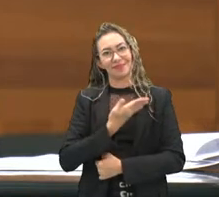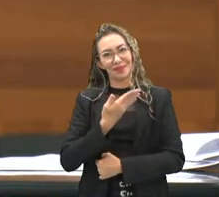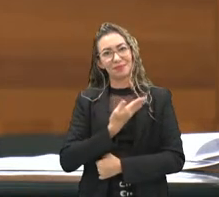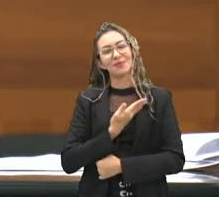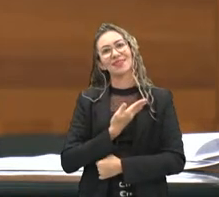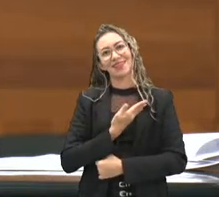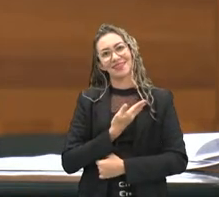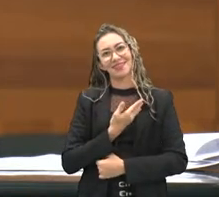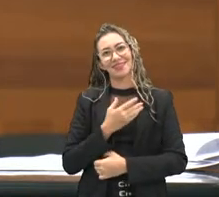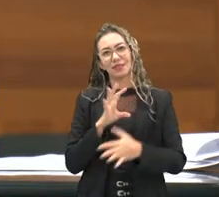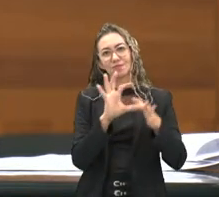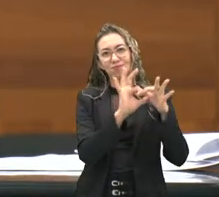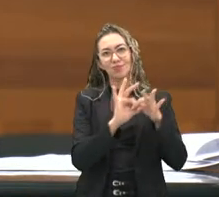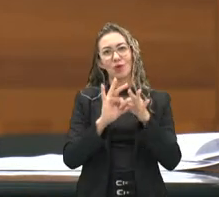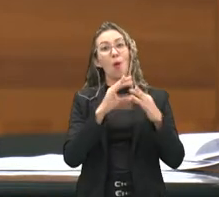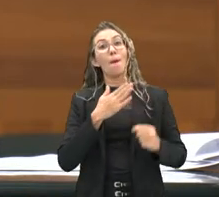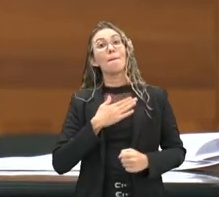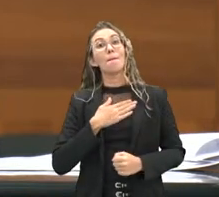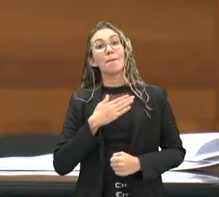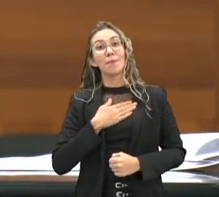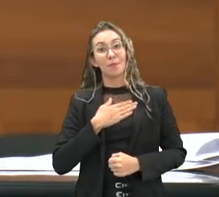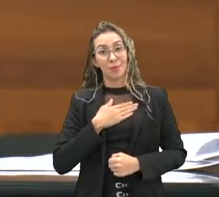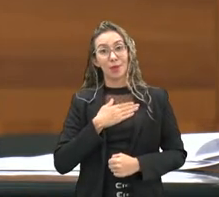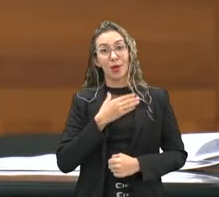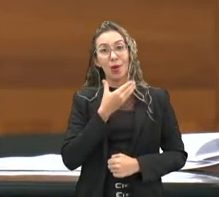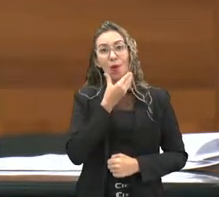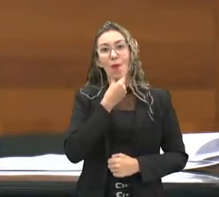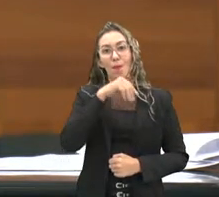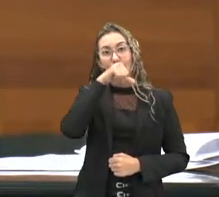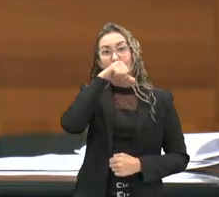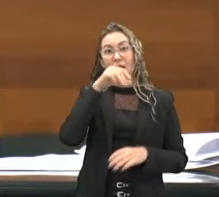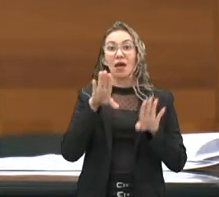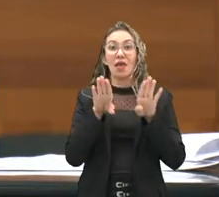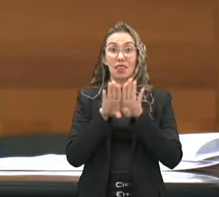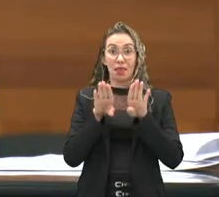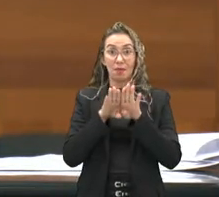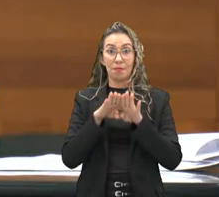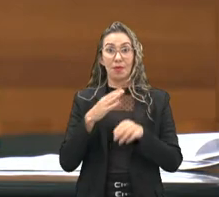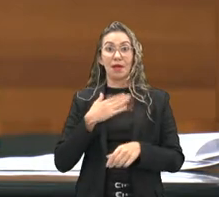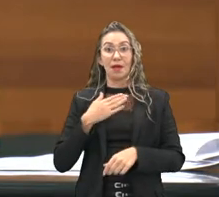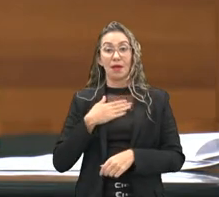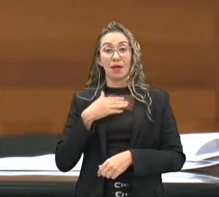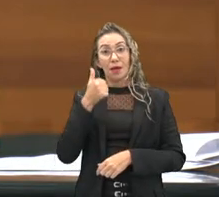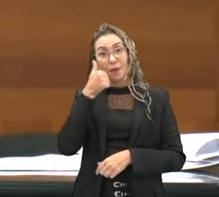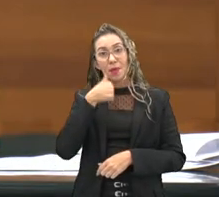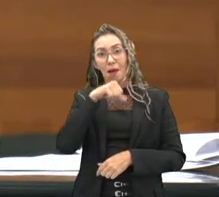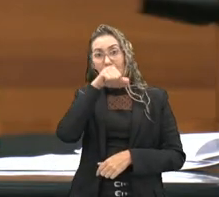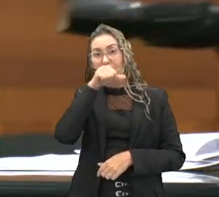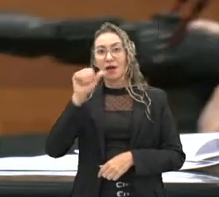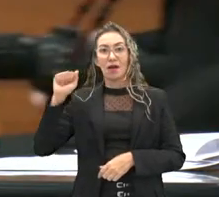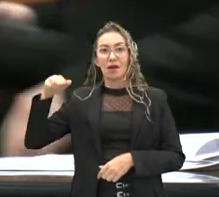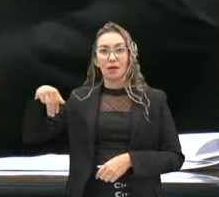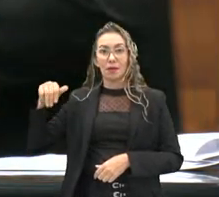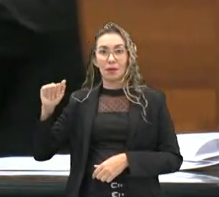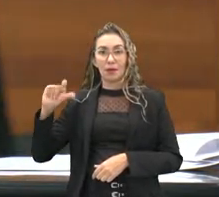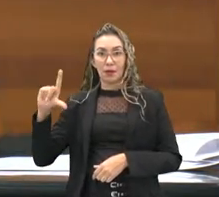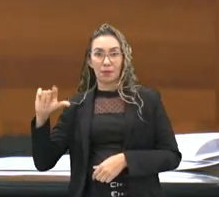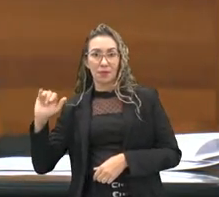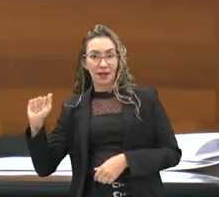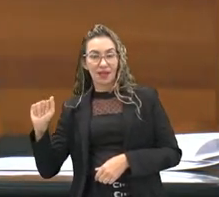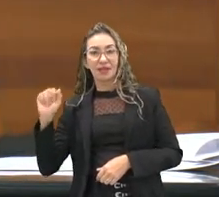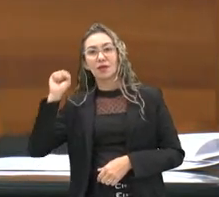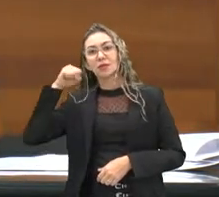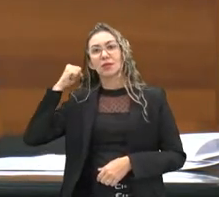meu saudoso pai, Júlio Domingos de Campos, e a minha mãe, Amália Curva de Campos, ao senador Filinto